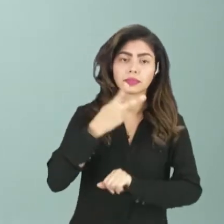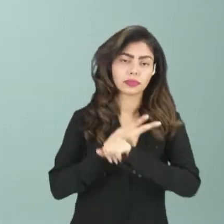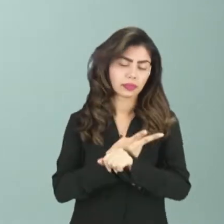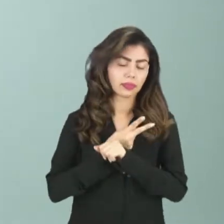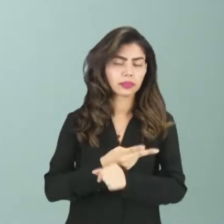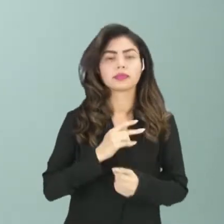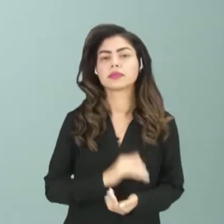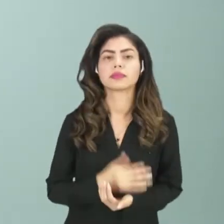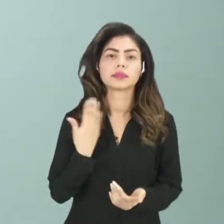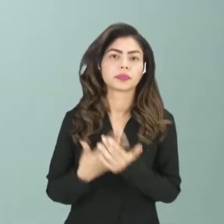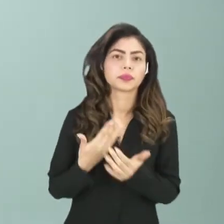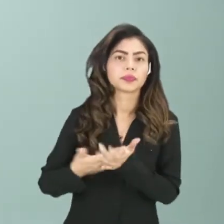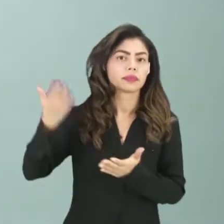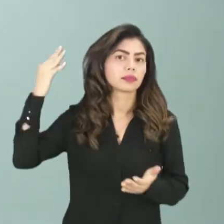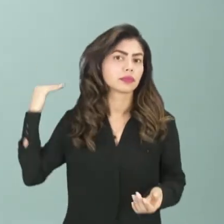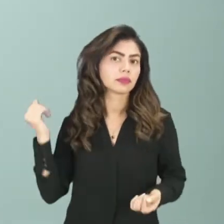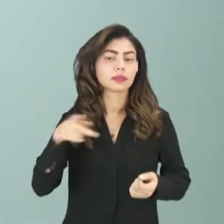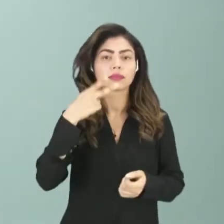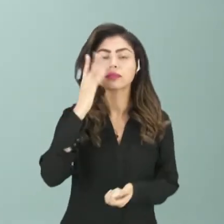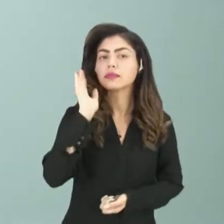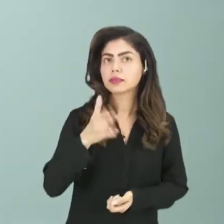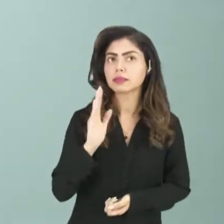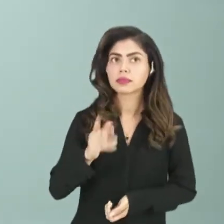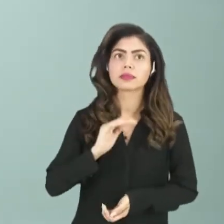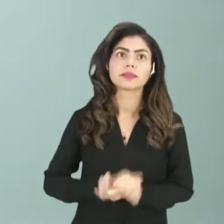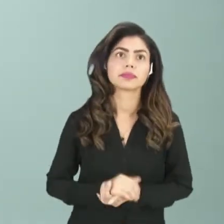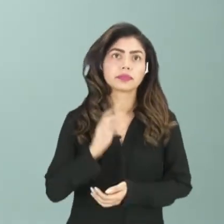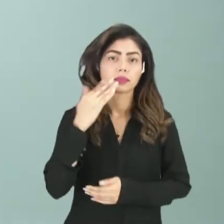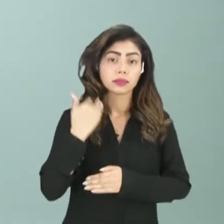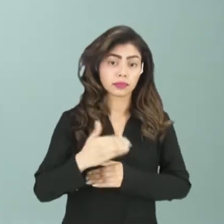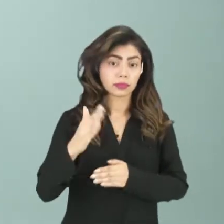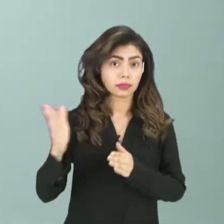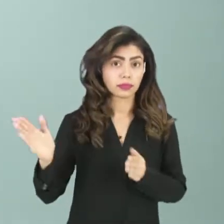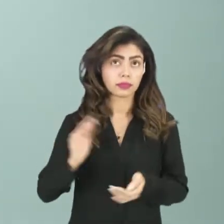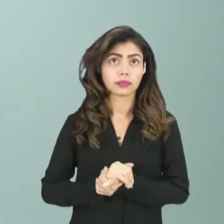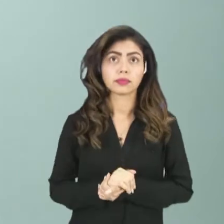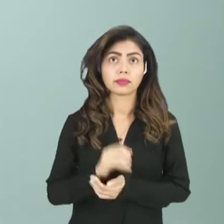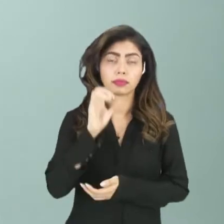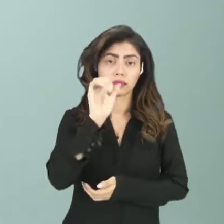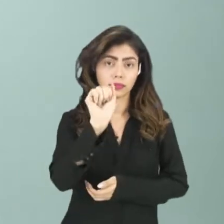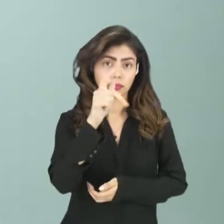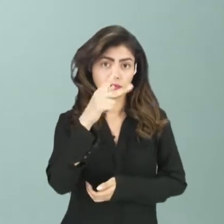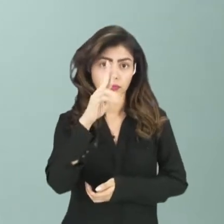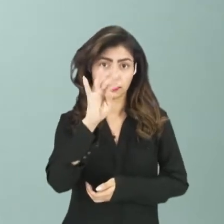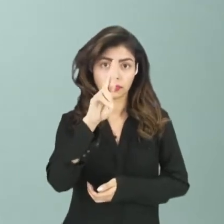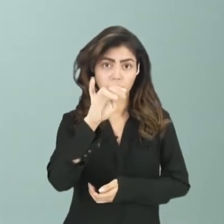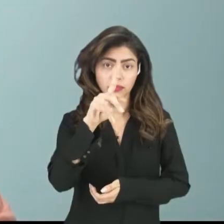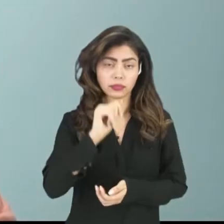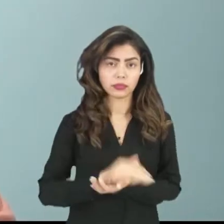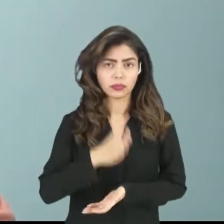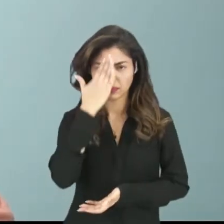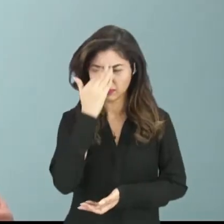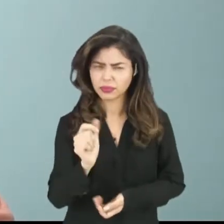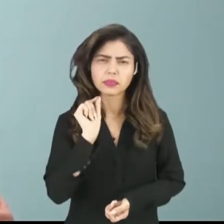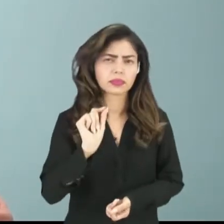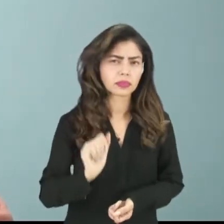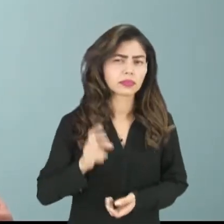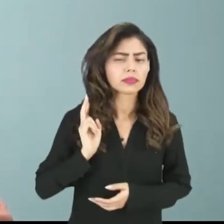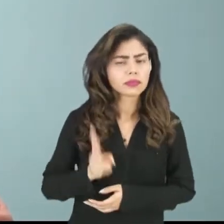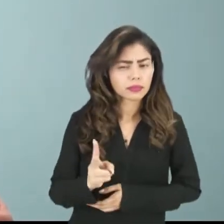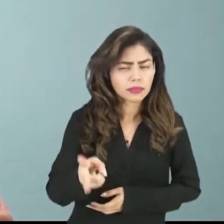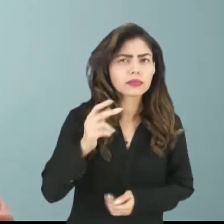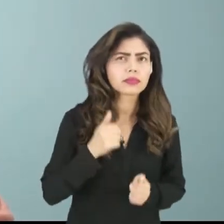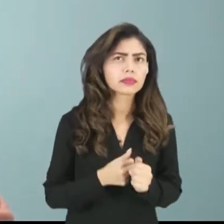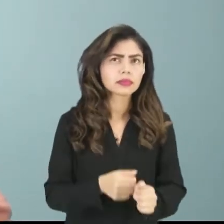pesquisa. Em aulas anteriores já falamos sobre frequência absoluta, você lembra? E você sabe o que é uma frequência